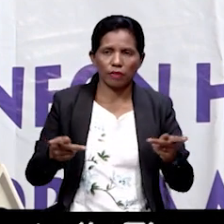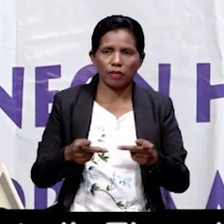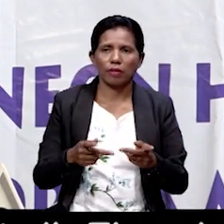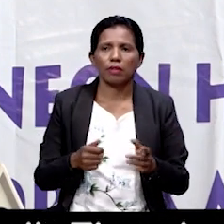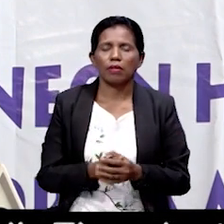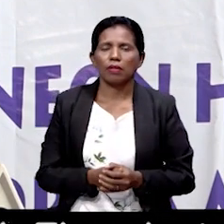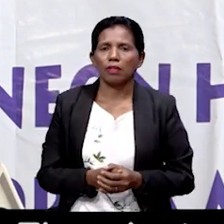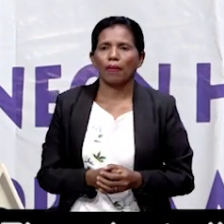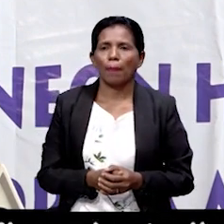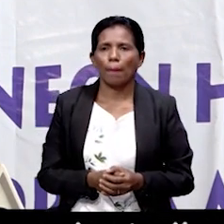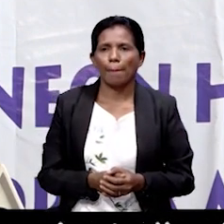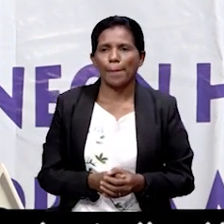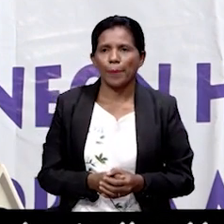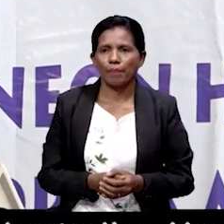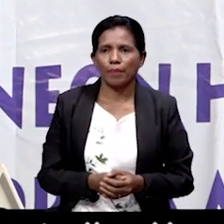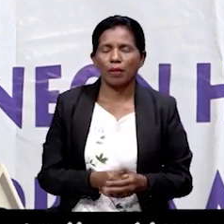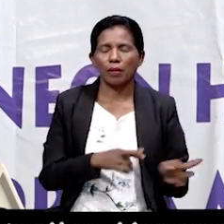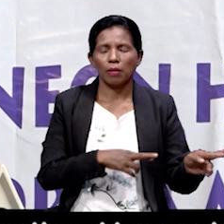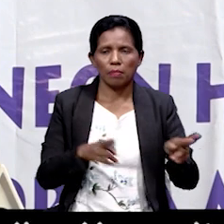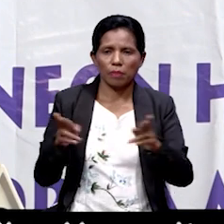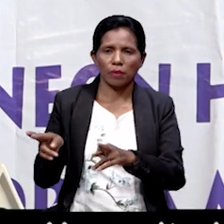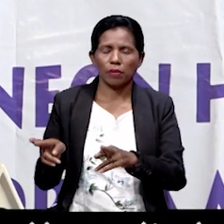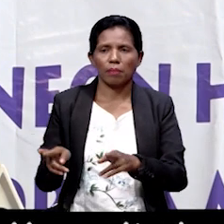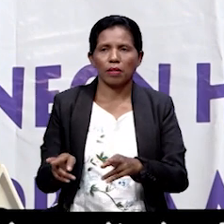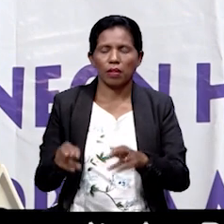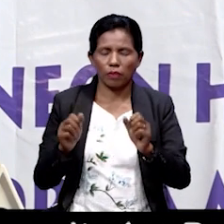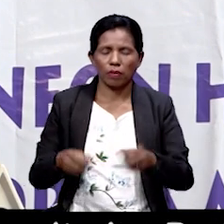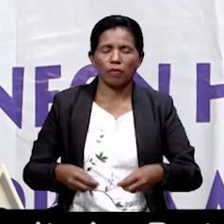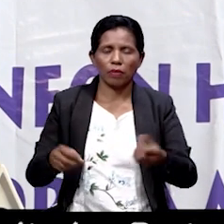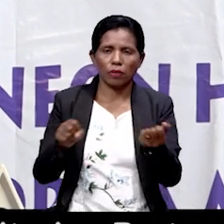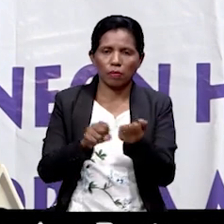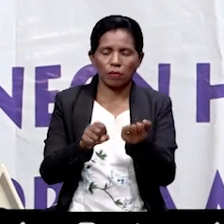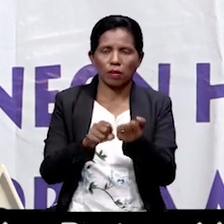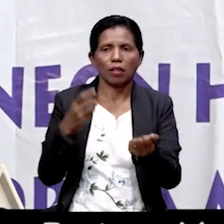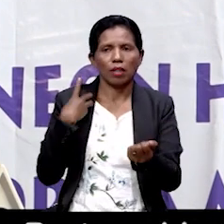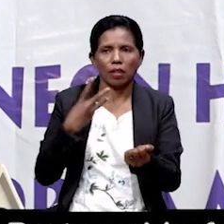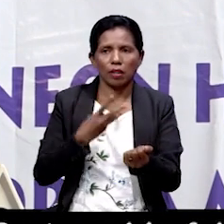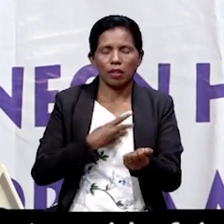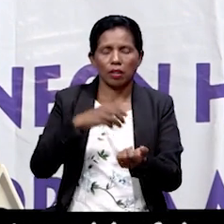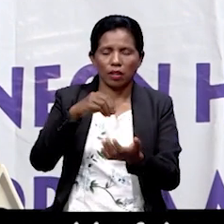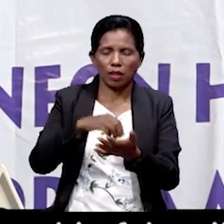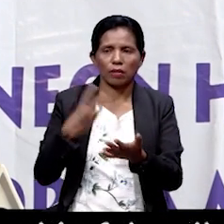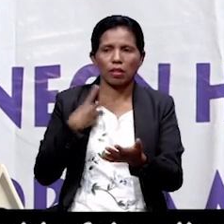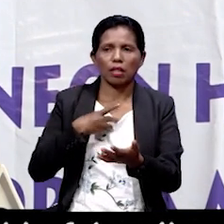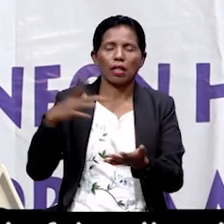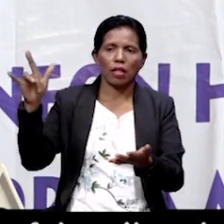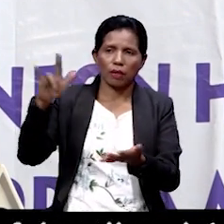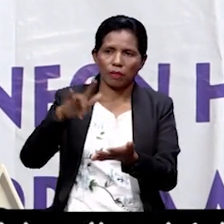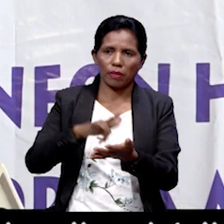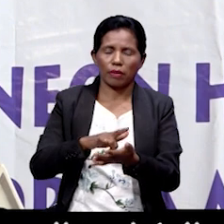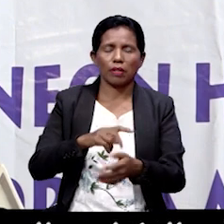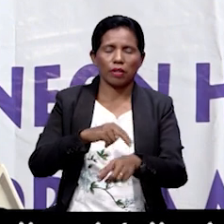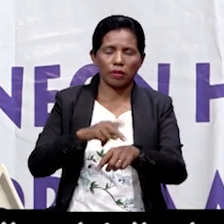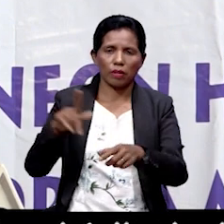Arab pronto para atuvele fo apoio ba ita, hori establece itenia National